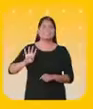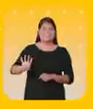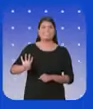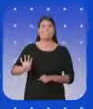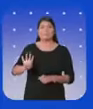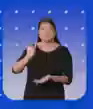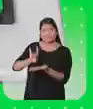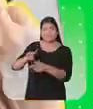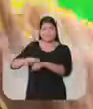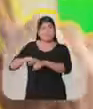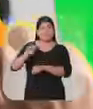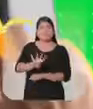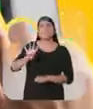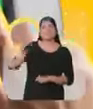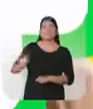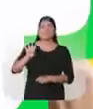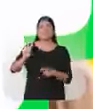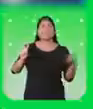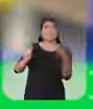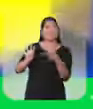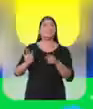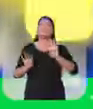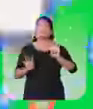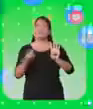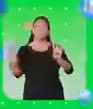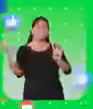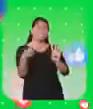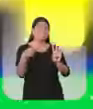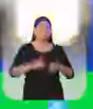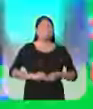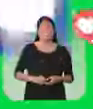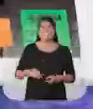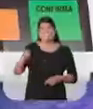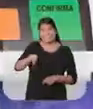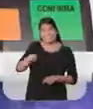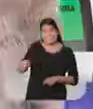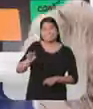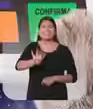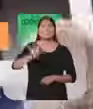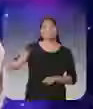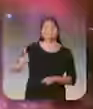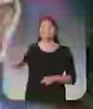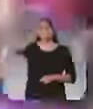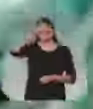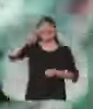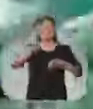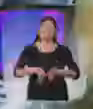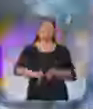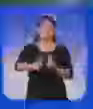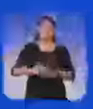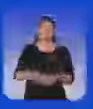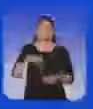outro 4. Confirma, 44 é 4 pra lá, é 4 pra cá. Aperta o 44 pro